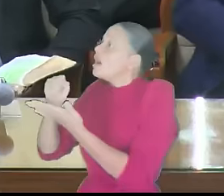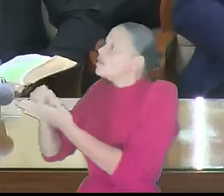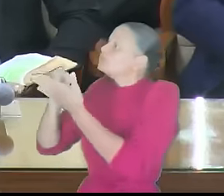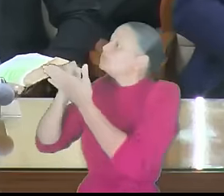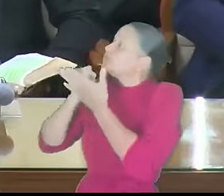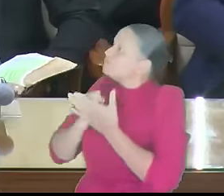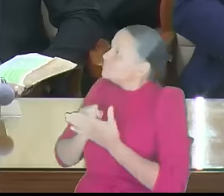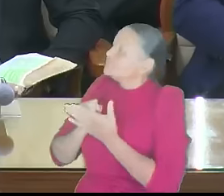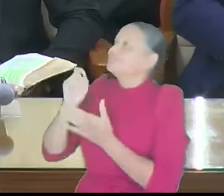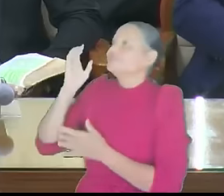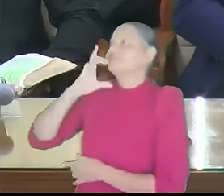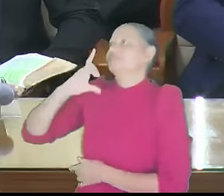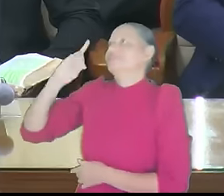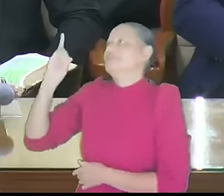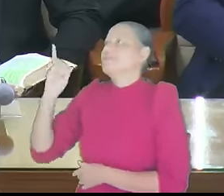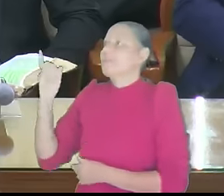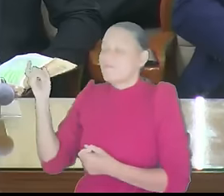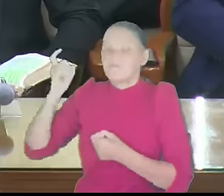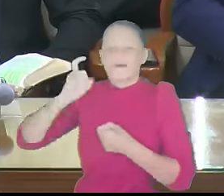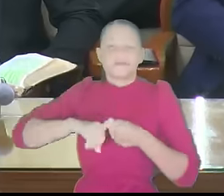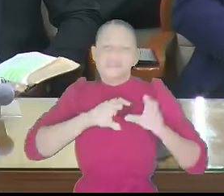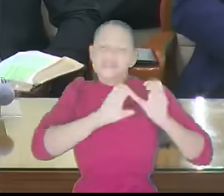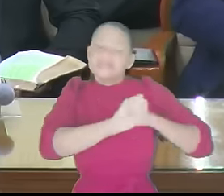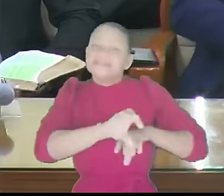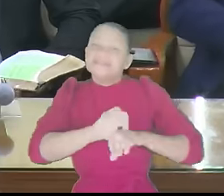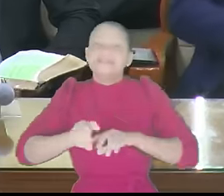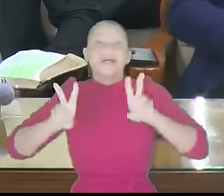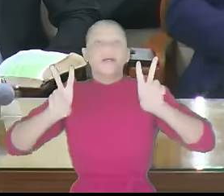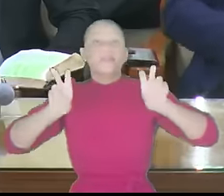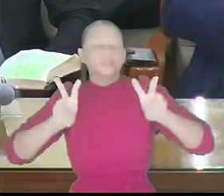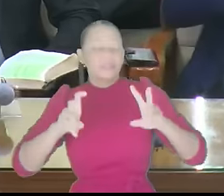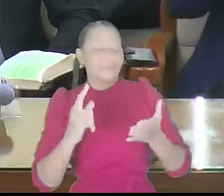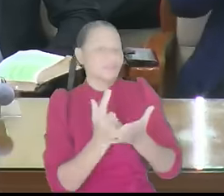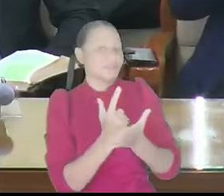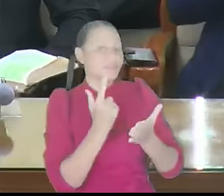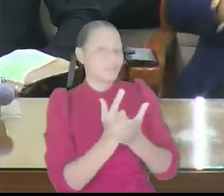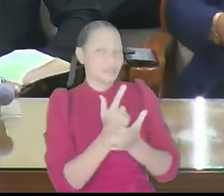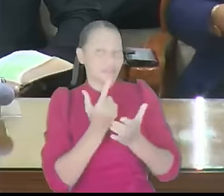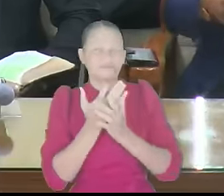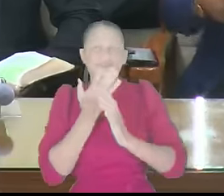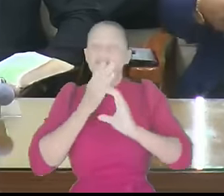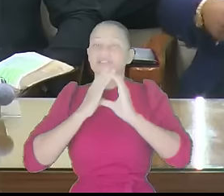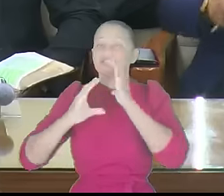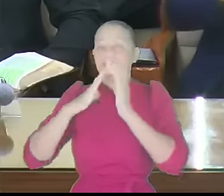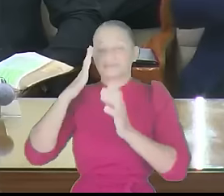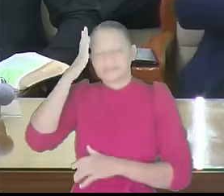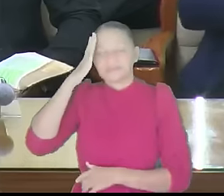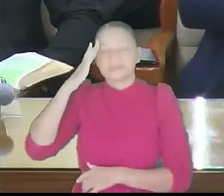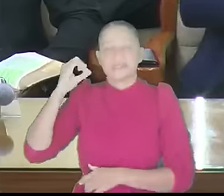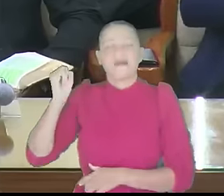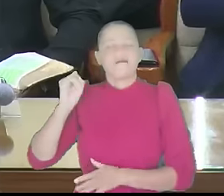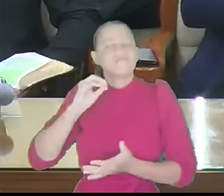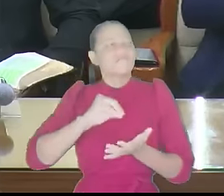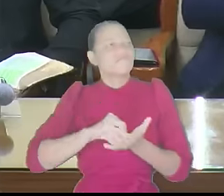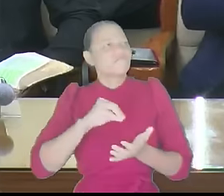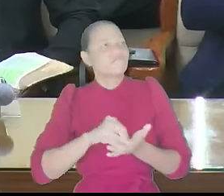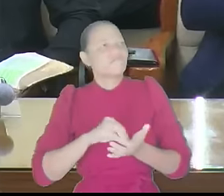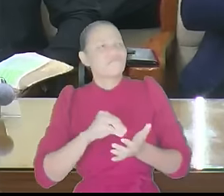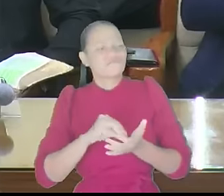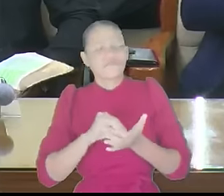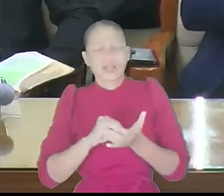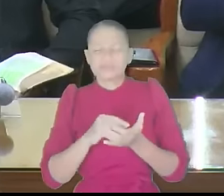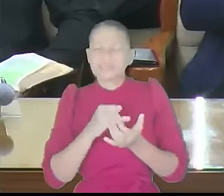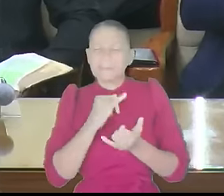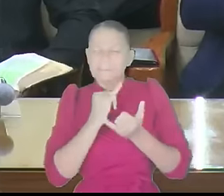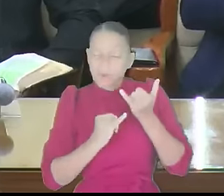Cantares de Salomão, avançando já, estamos somente faltando acho que um quarto do